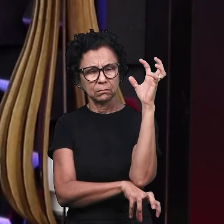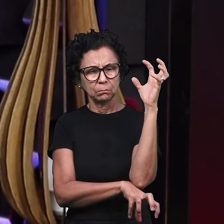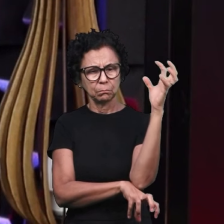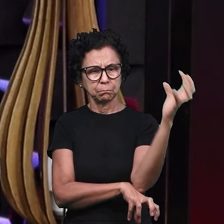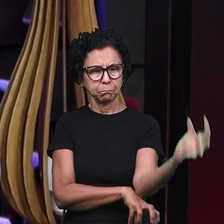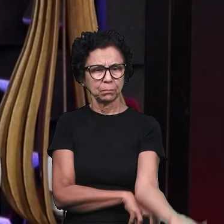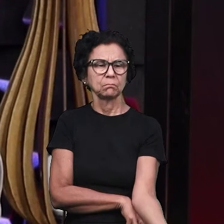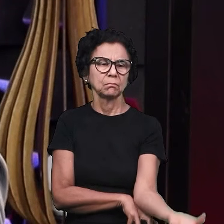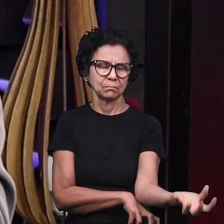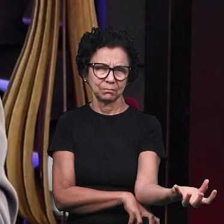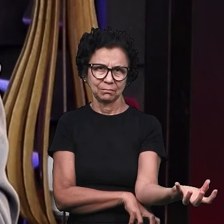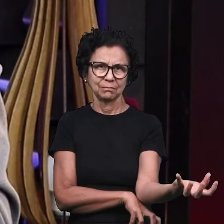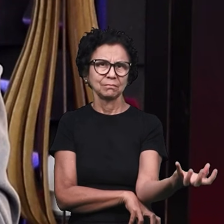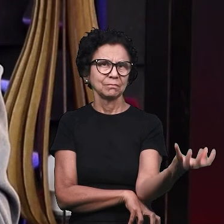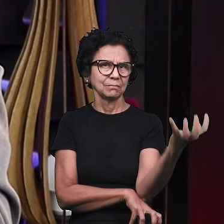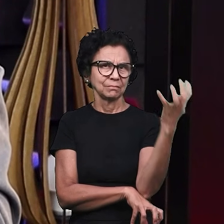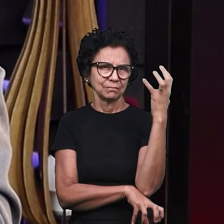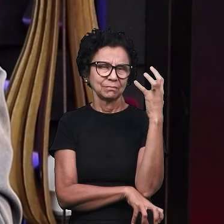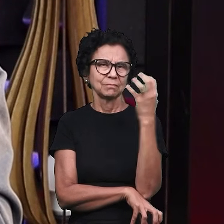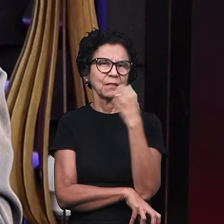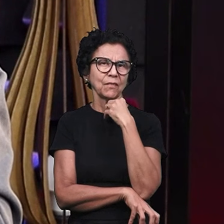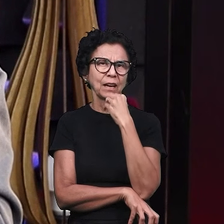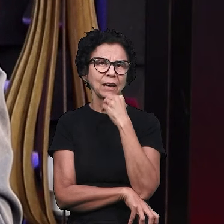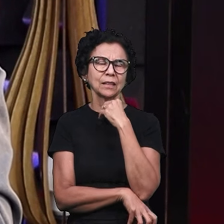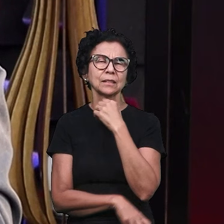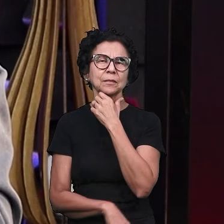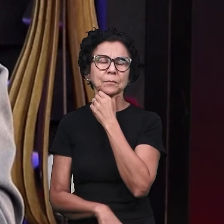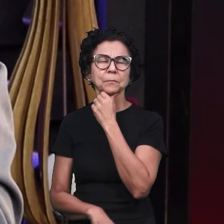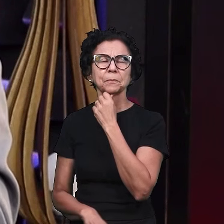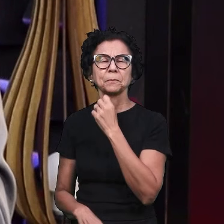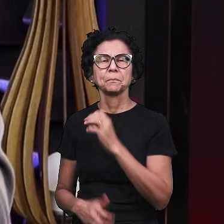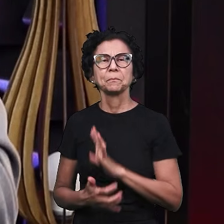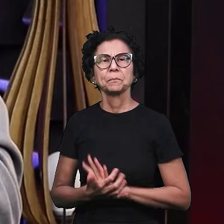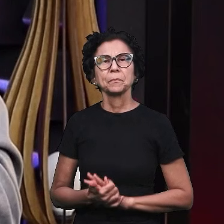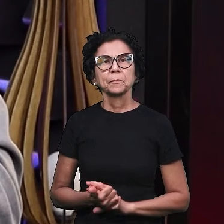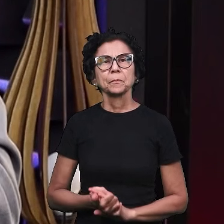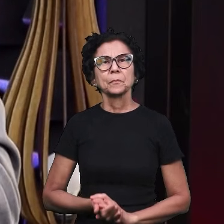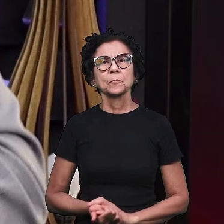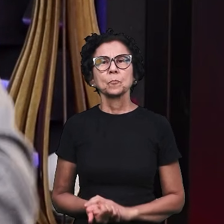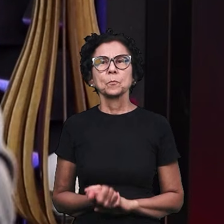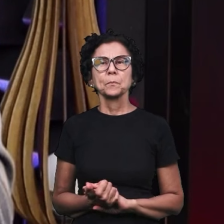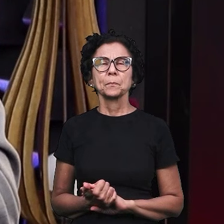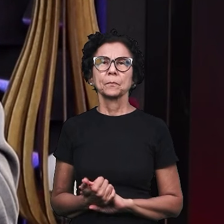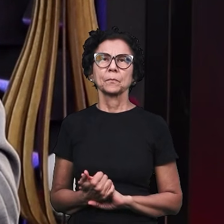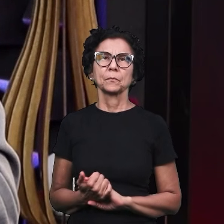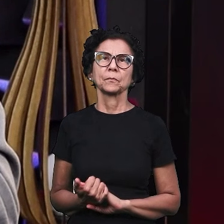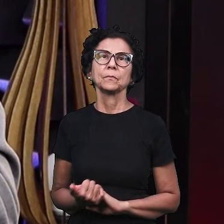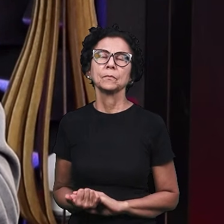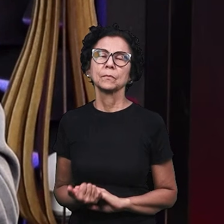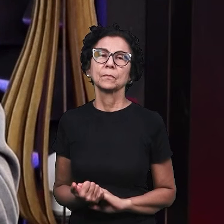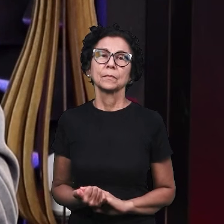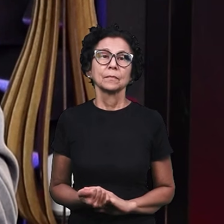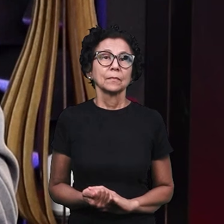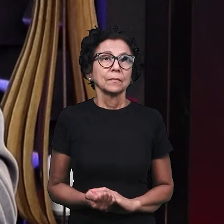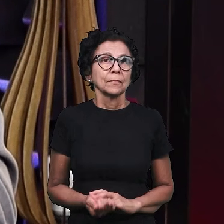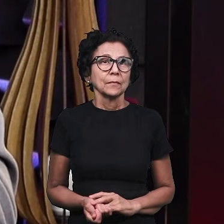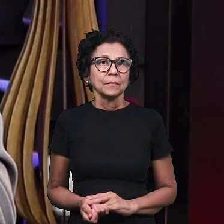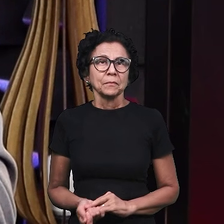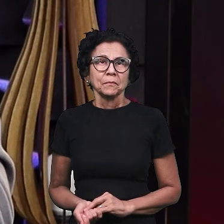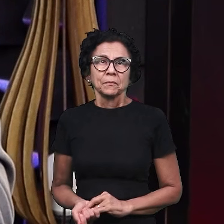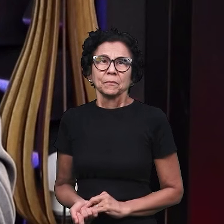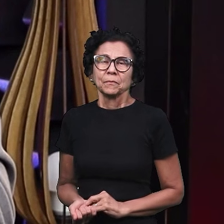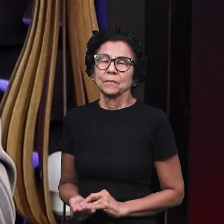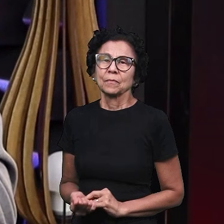tombar. Ela vai cair, ela não consegue buscar os nutrientes, né? Sim. Então, mostrando aqui que essa ausência